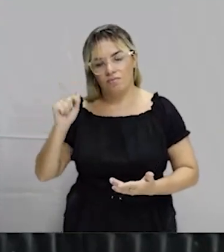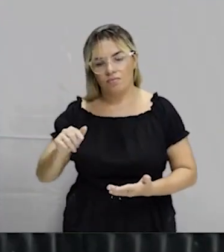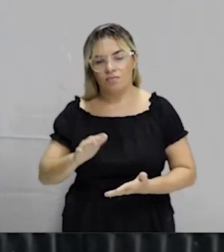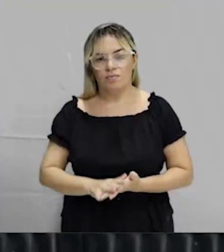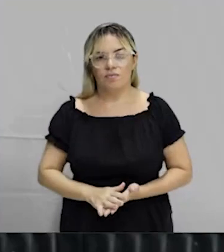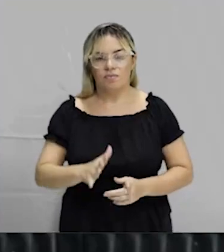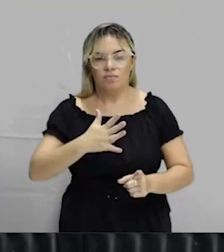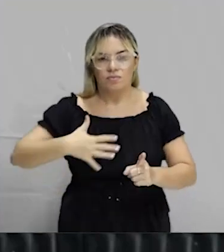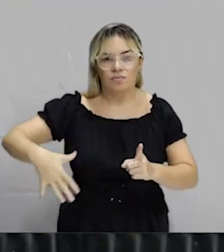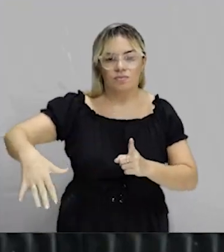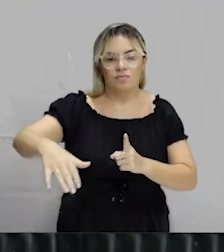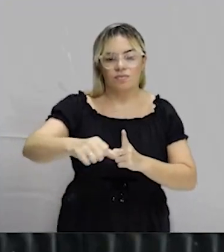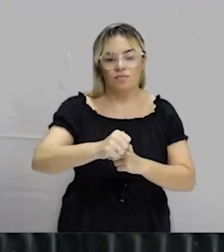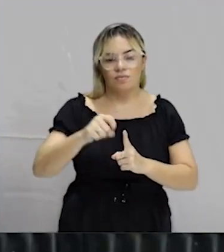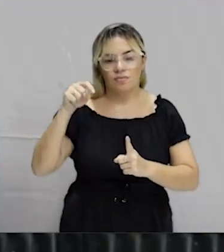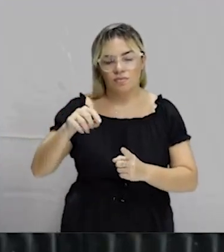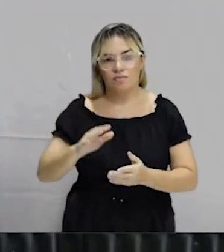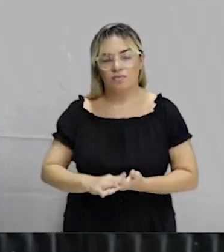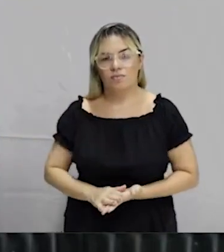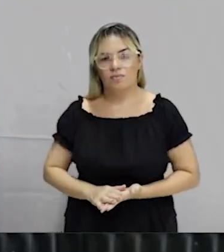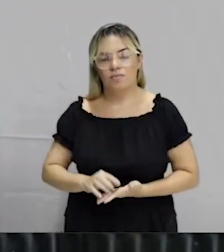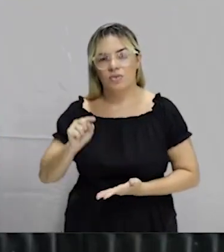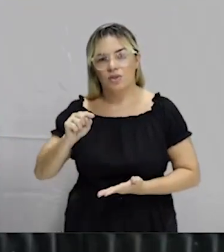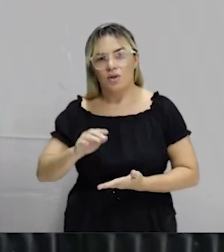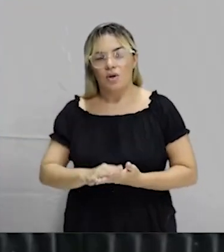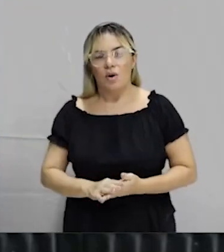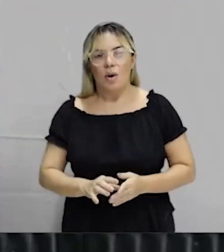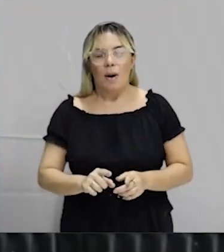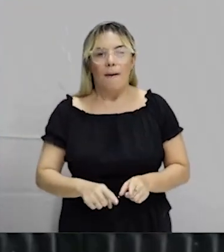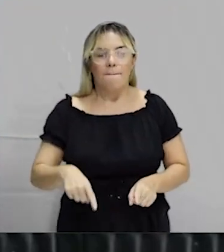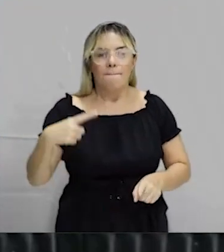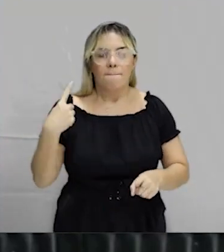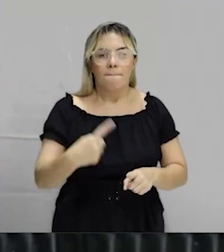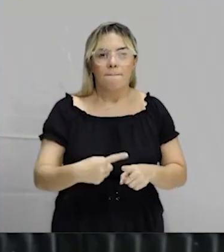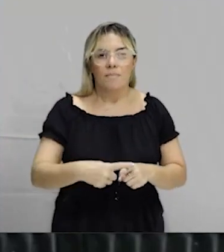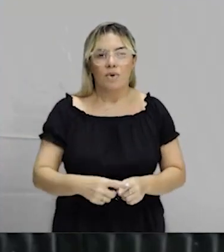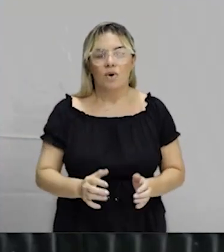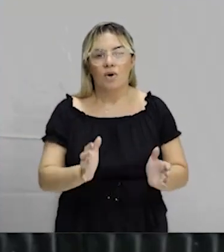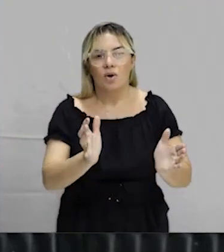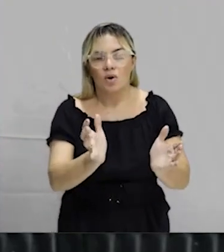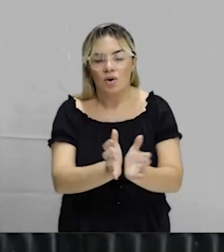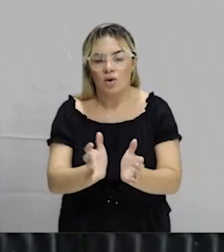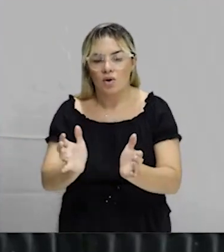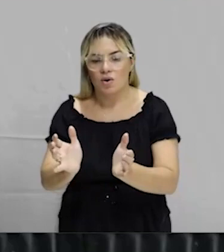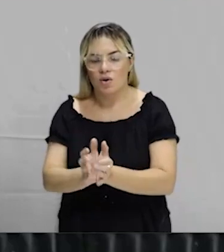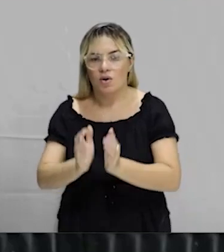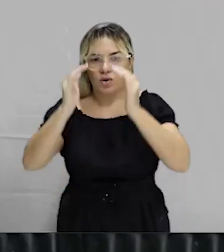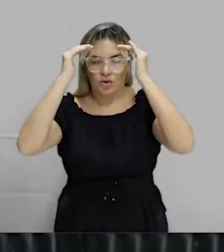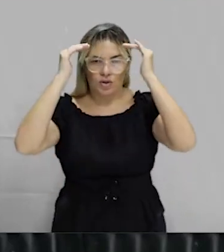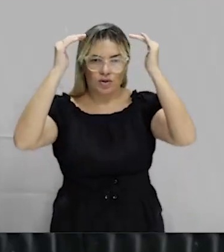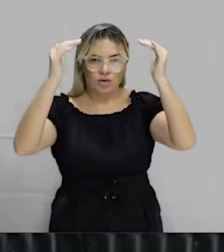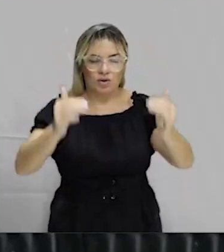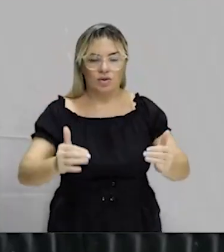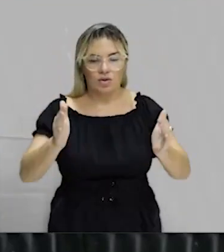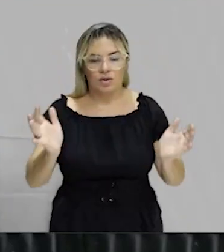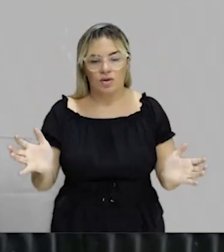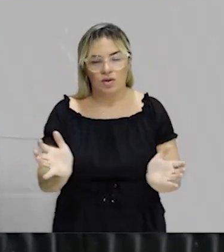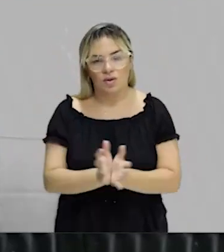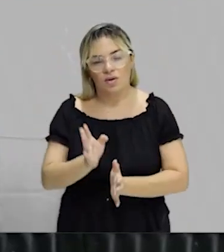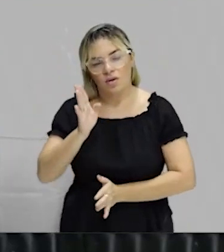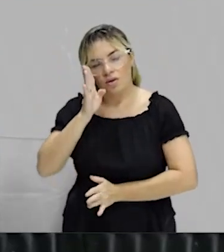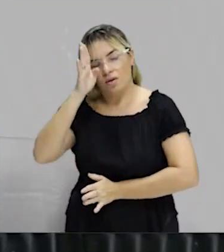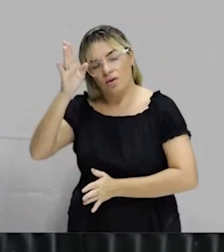nessa sociedade predominava a servidão coletiva. A principal forma de trabalho